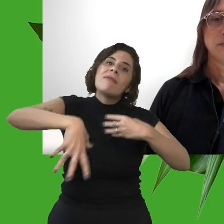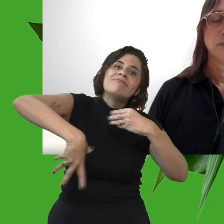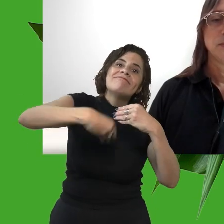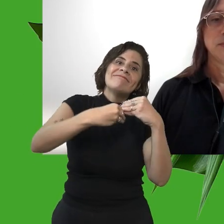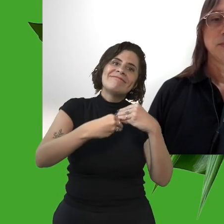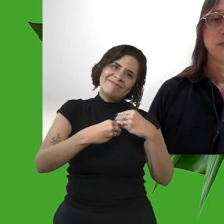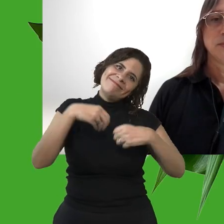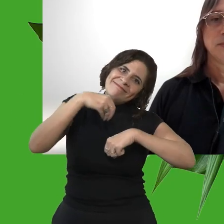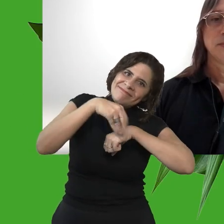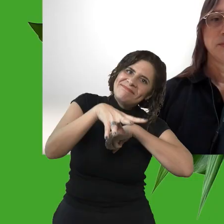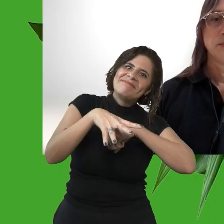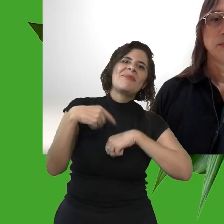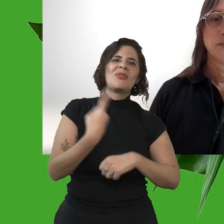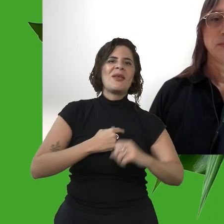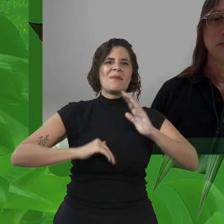consiga implementar no nosso dia a dia.